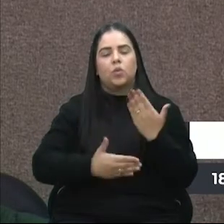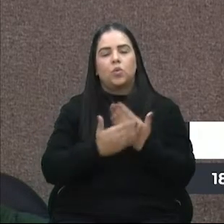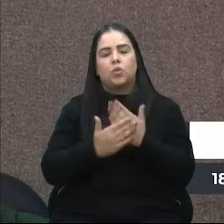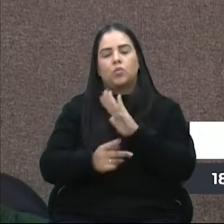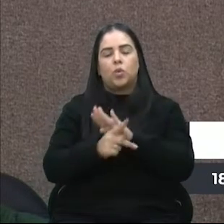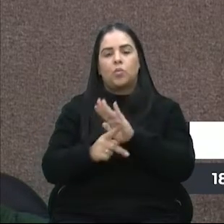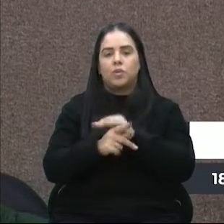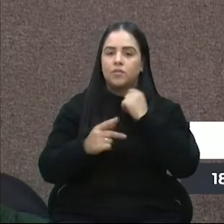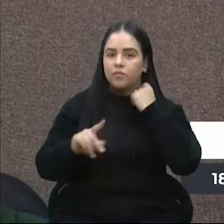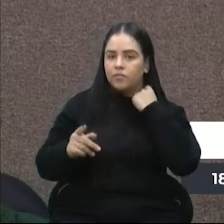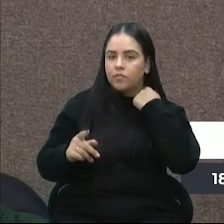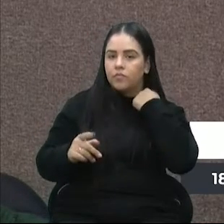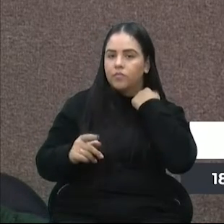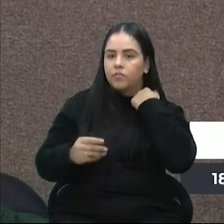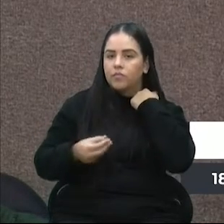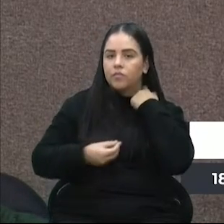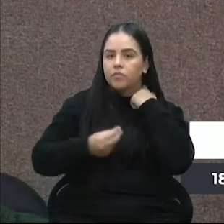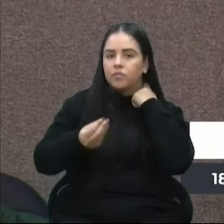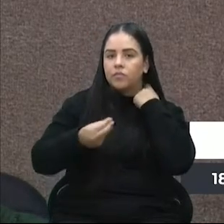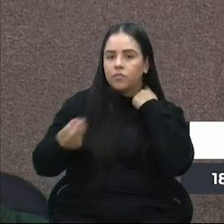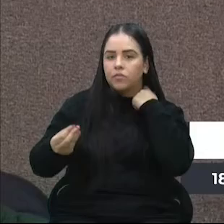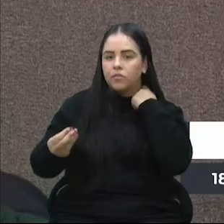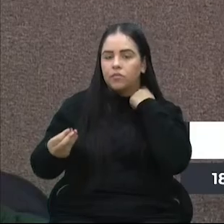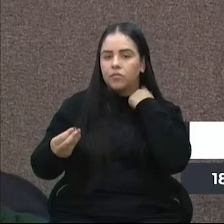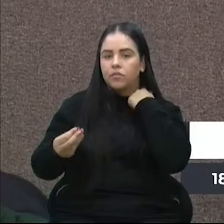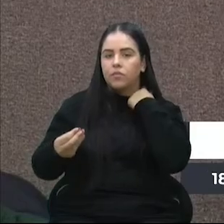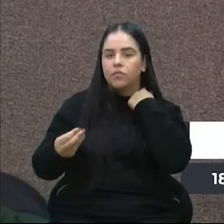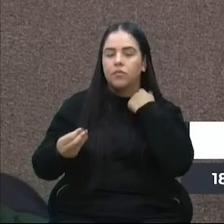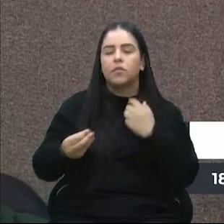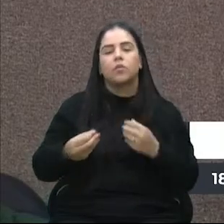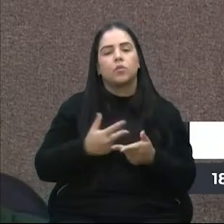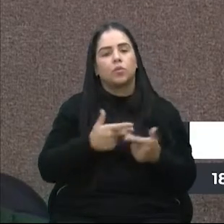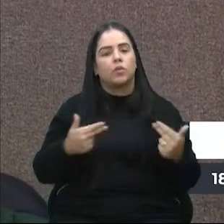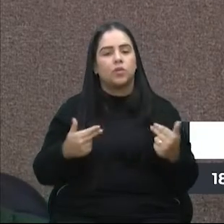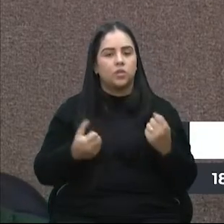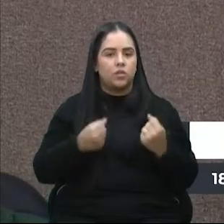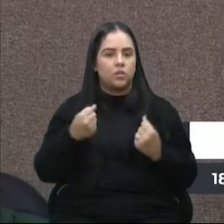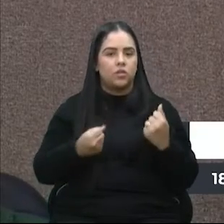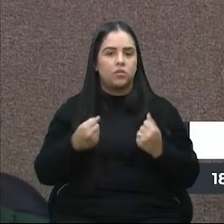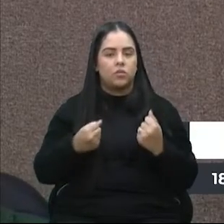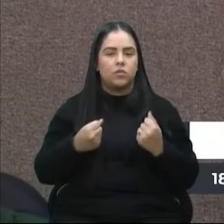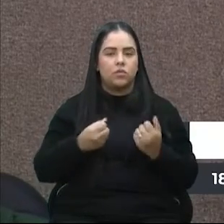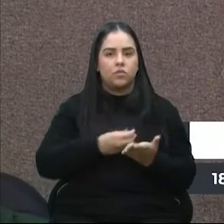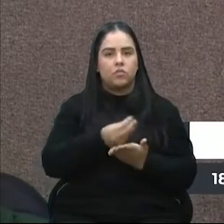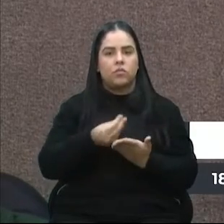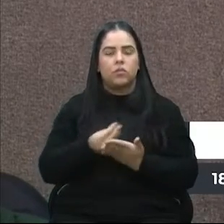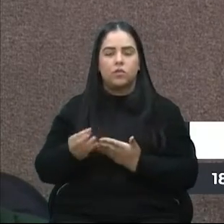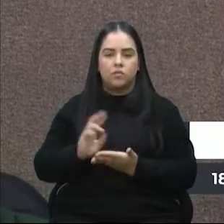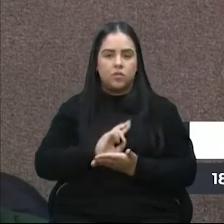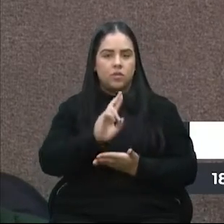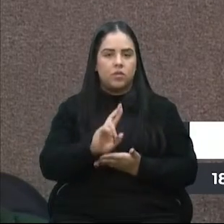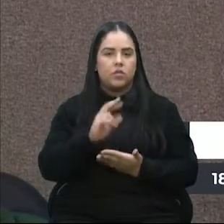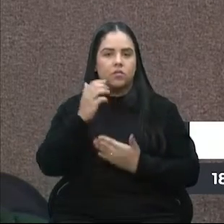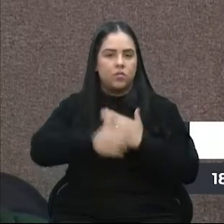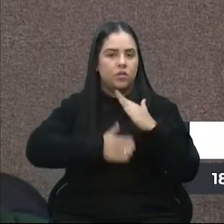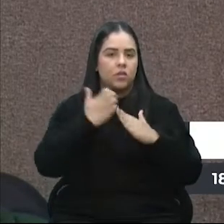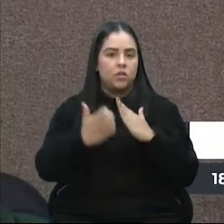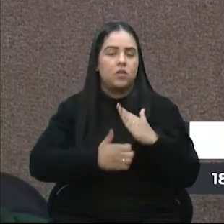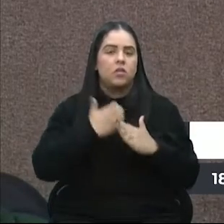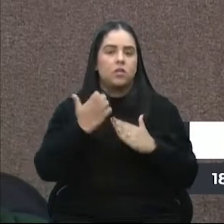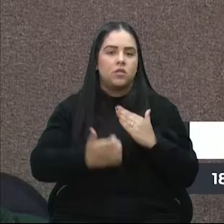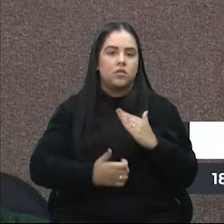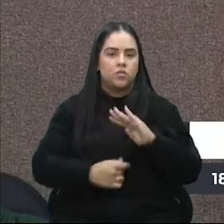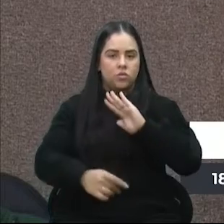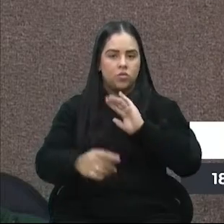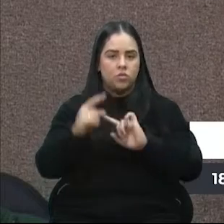de distribuição de acessórios automotivos, distribuidoras e representantes de empresas do ramo de módulos